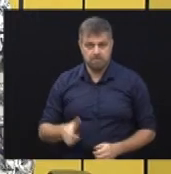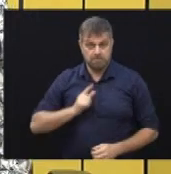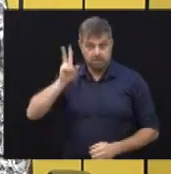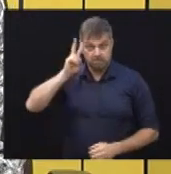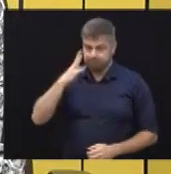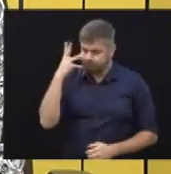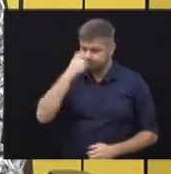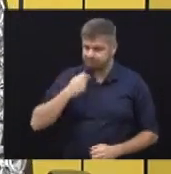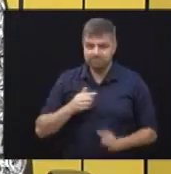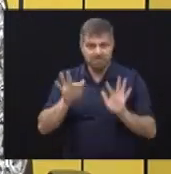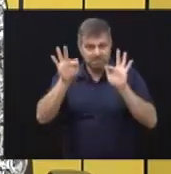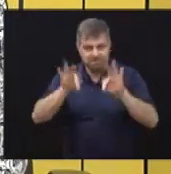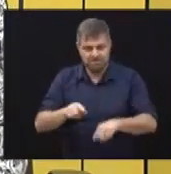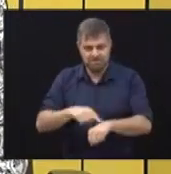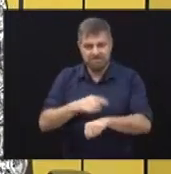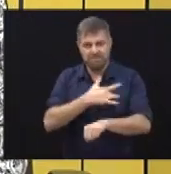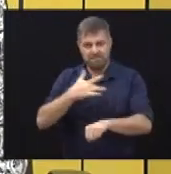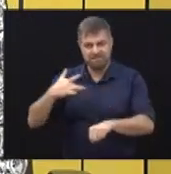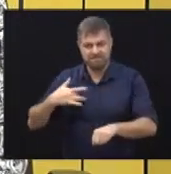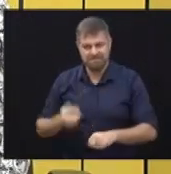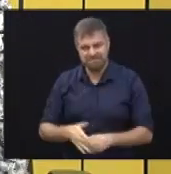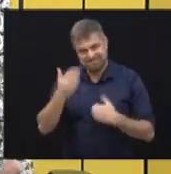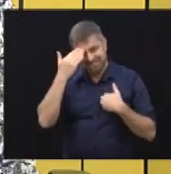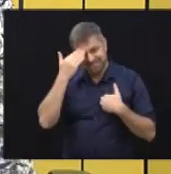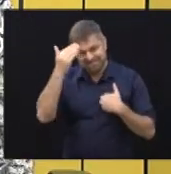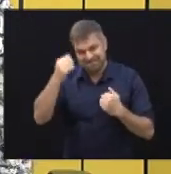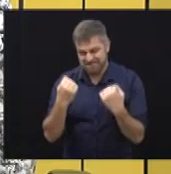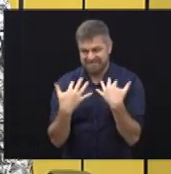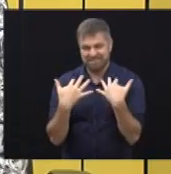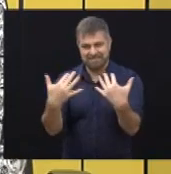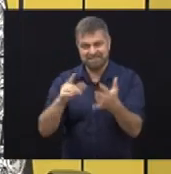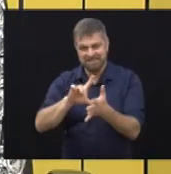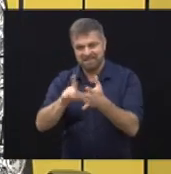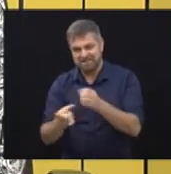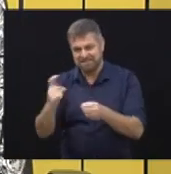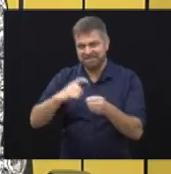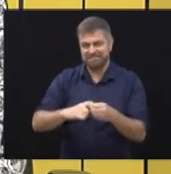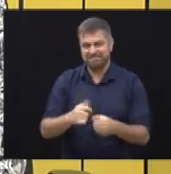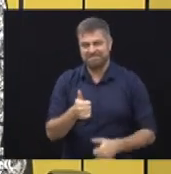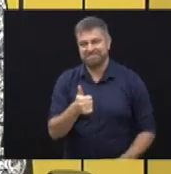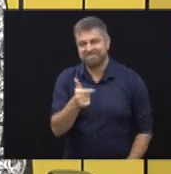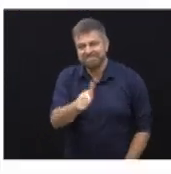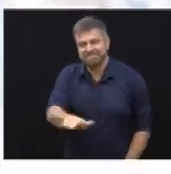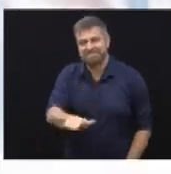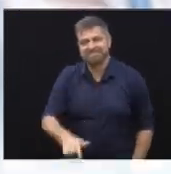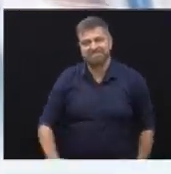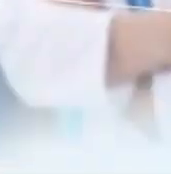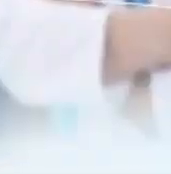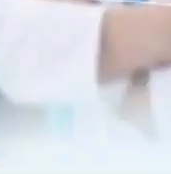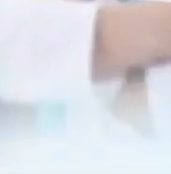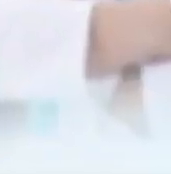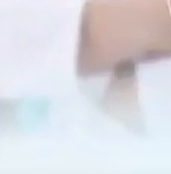com essa bela história que encerramos o Momento Saúde. Obrigada por ter ficado com a gente e até o próximo.